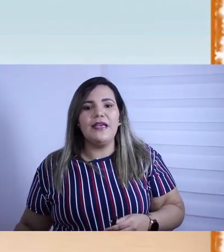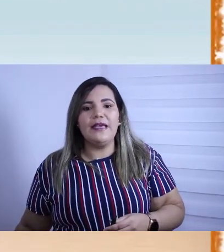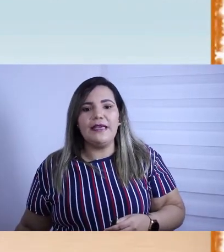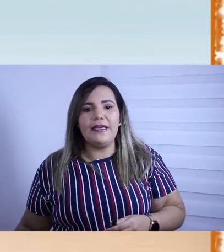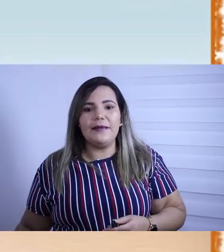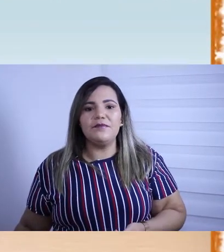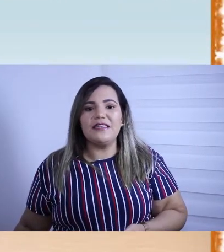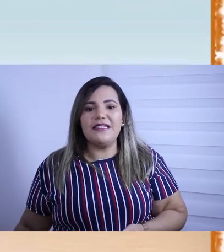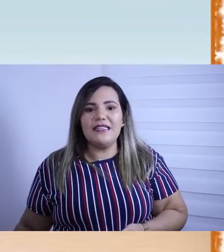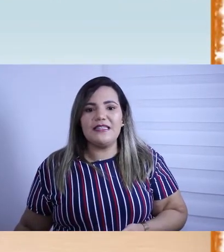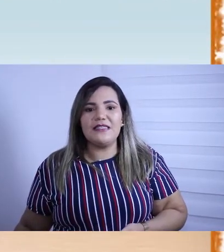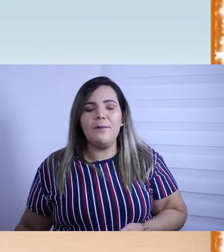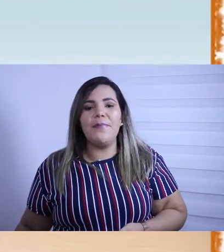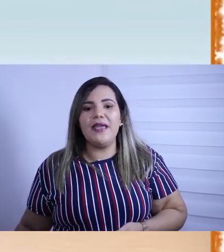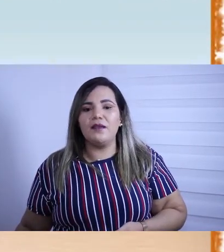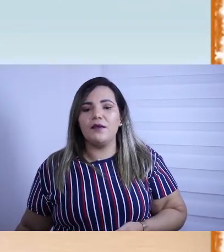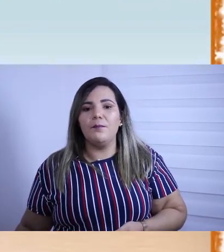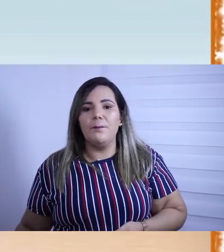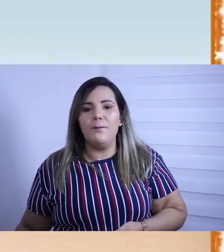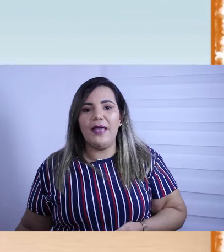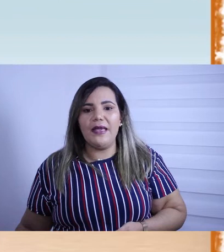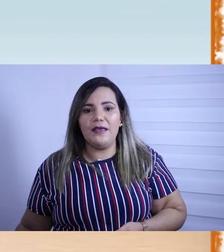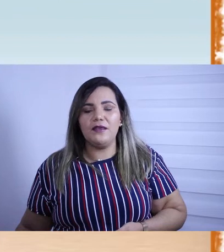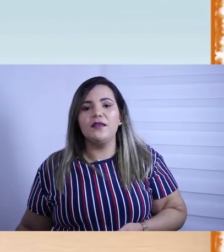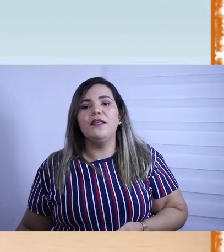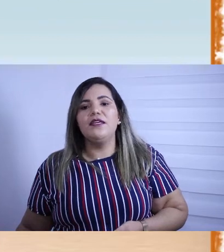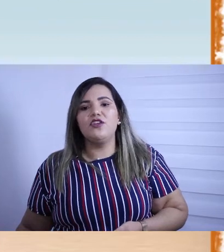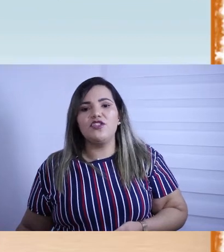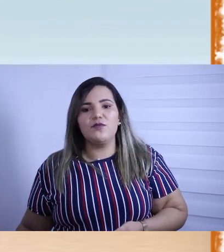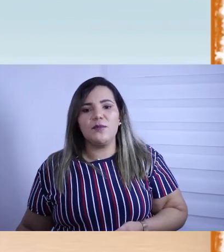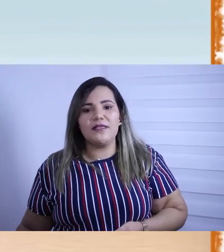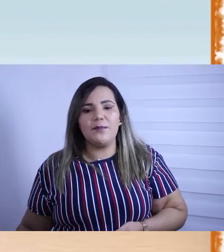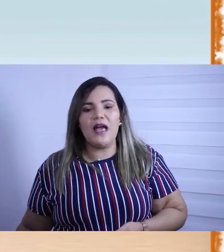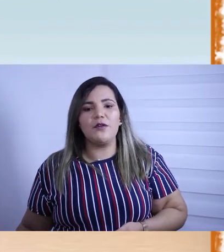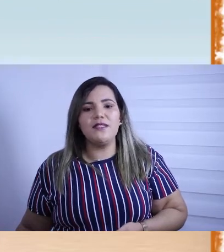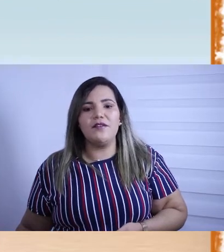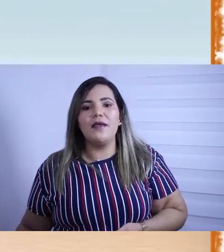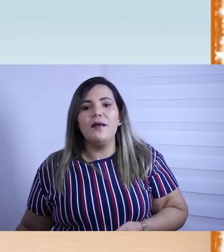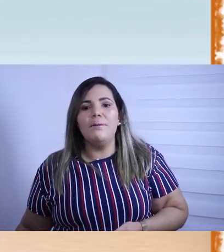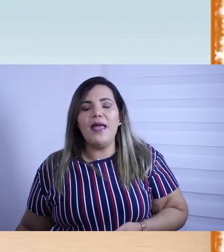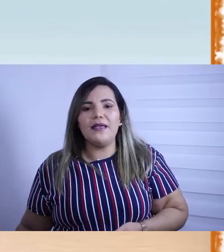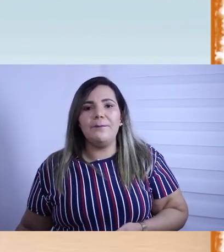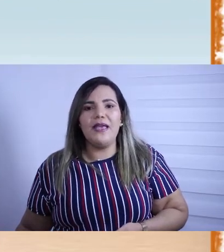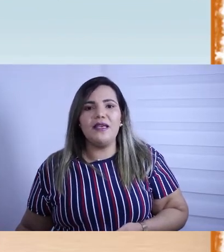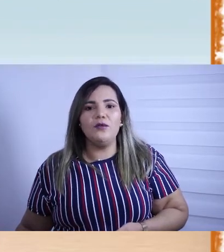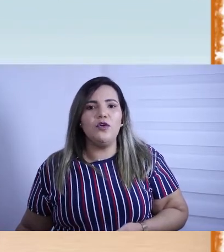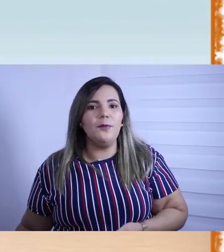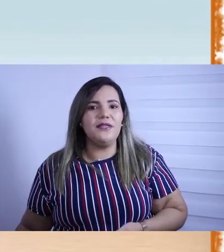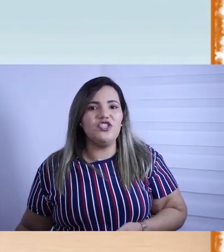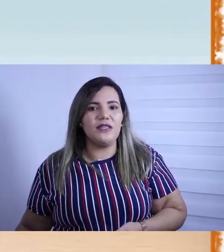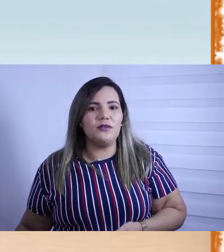temos aqui 10 vezes de bank bank e nós temos também essa palavra observem bem